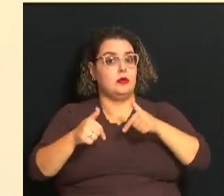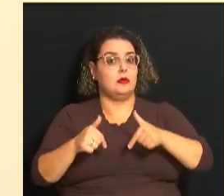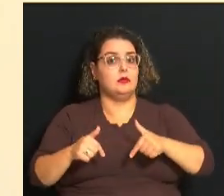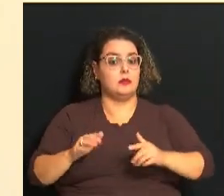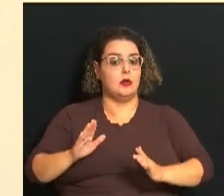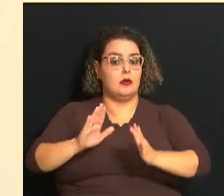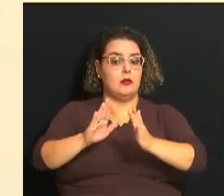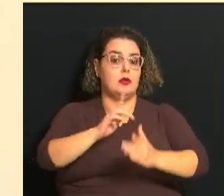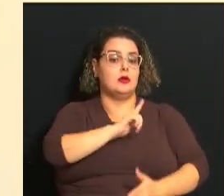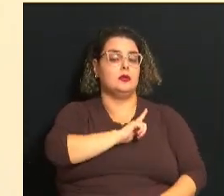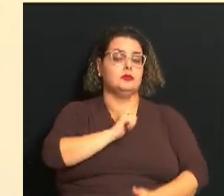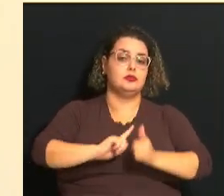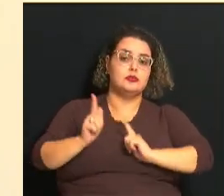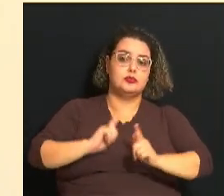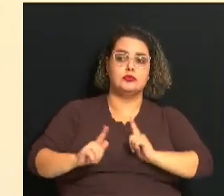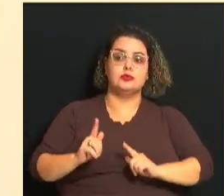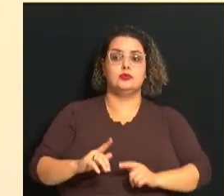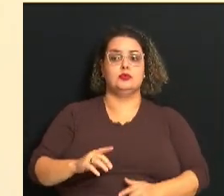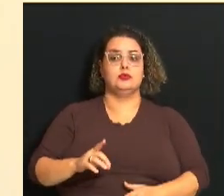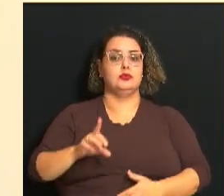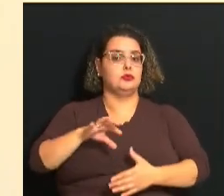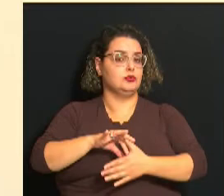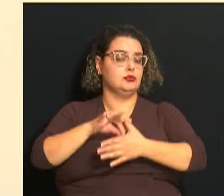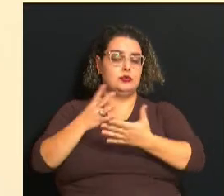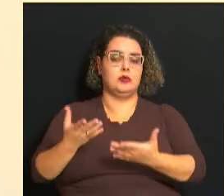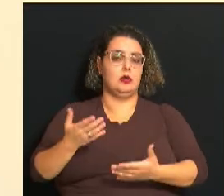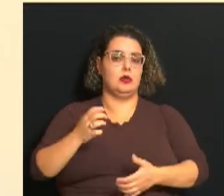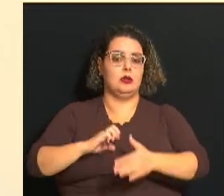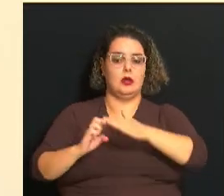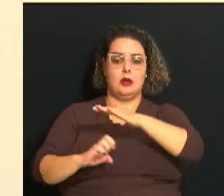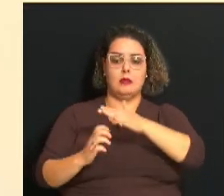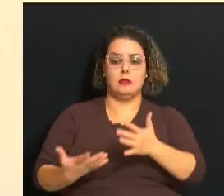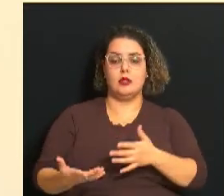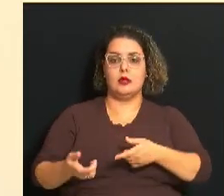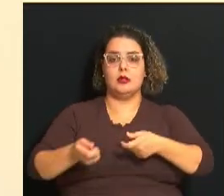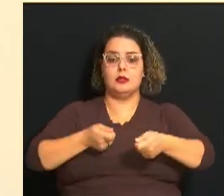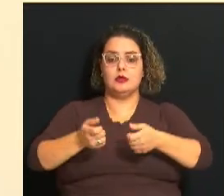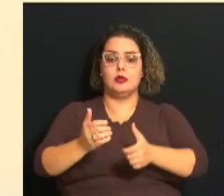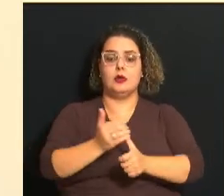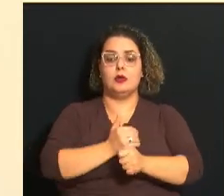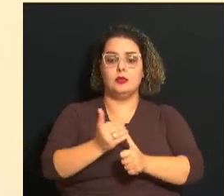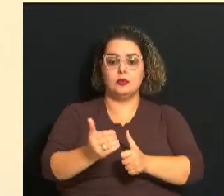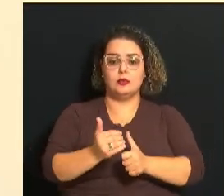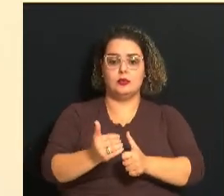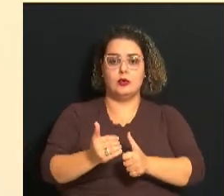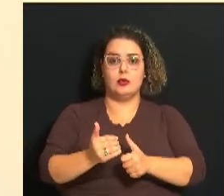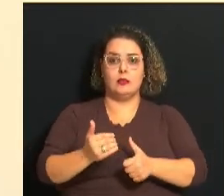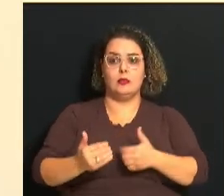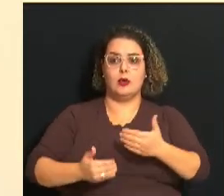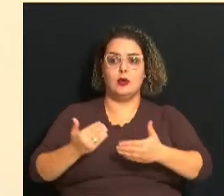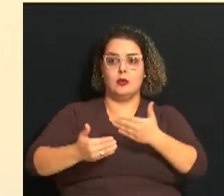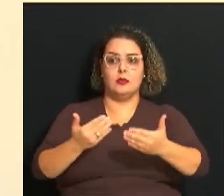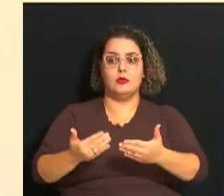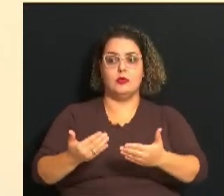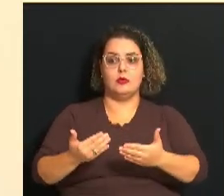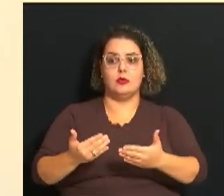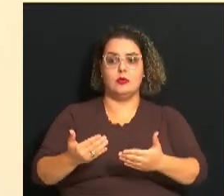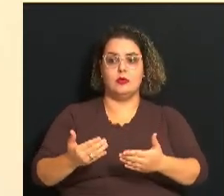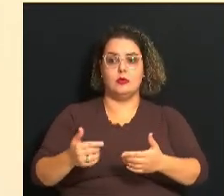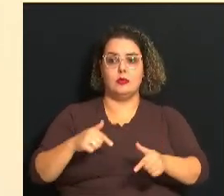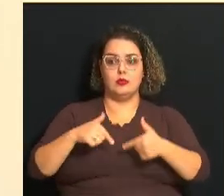gestores e às vezes dos diretores gerentes das empresas estão quem domina a o processo de trabalho o